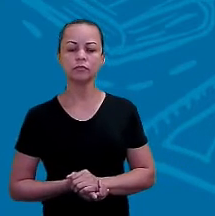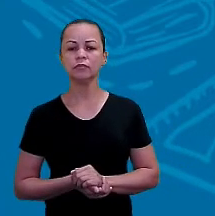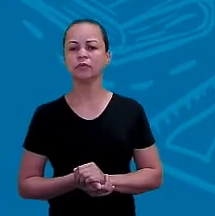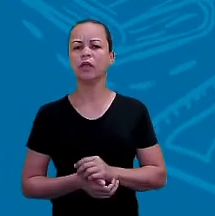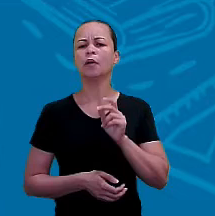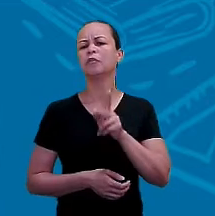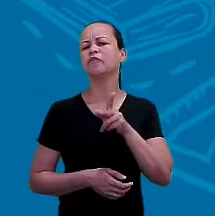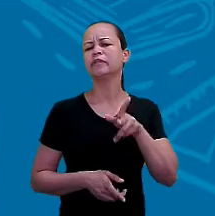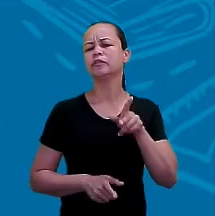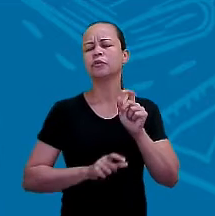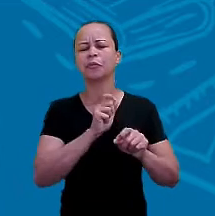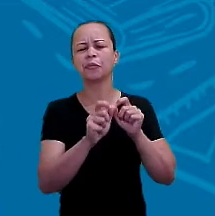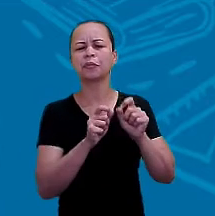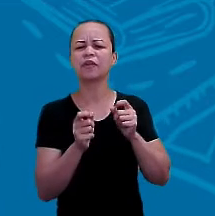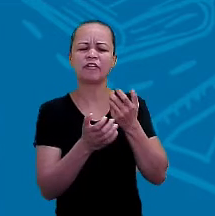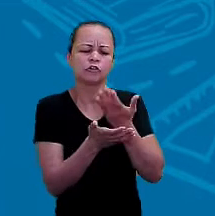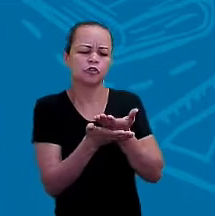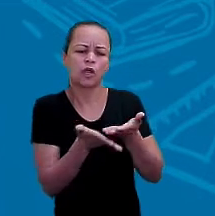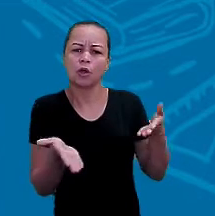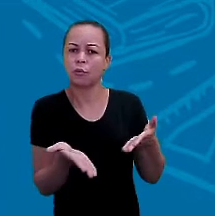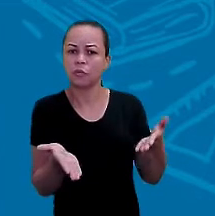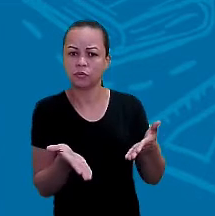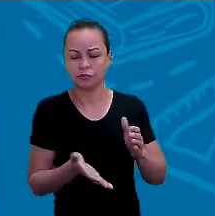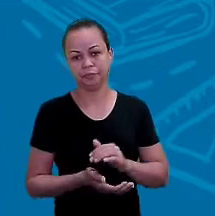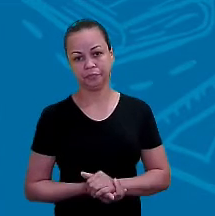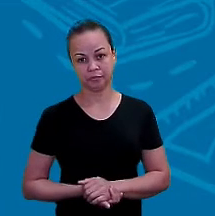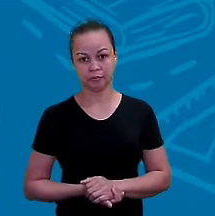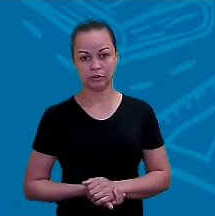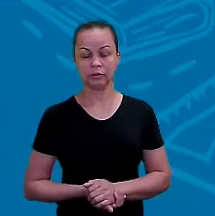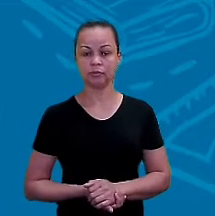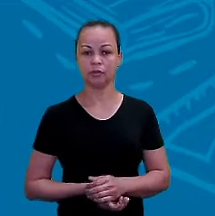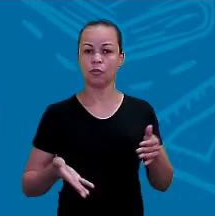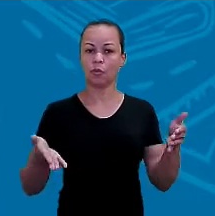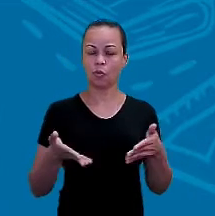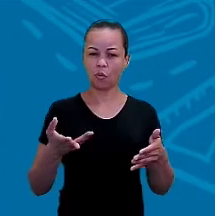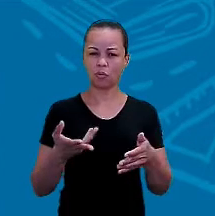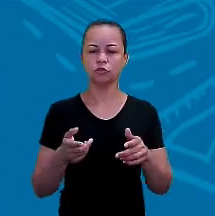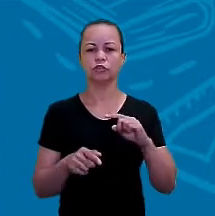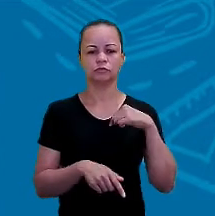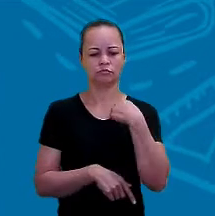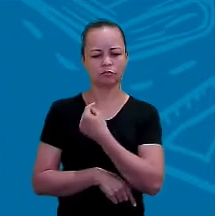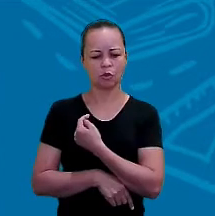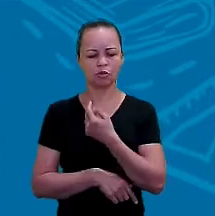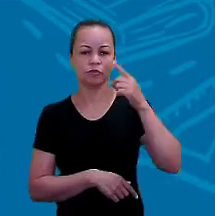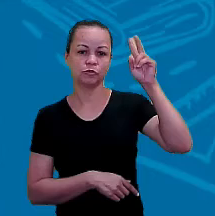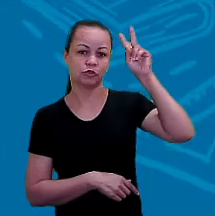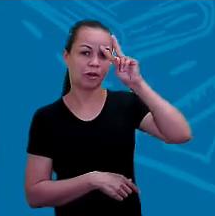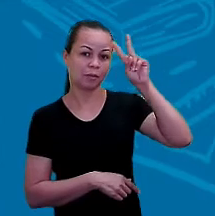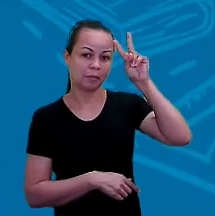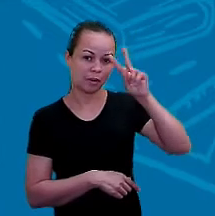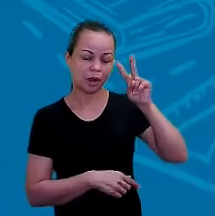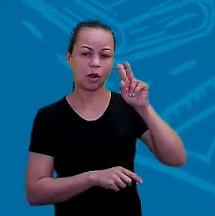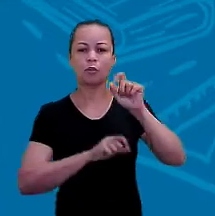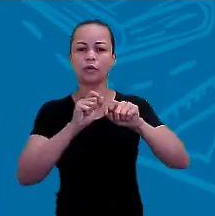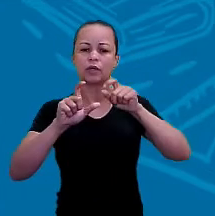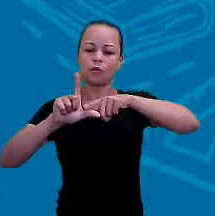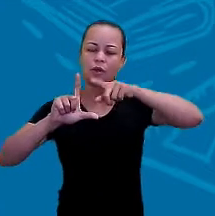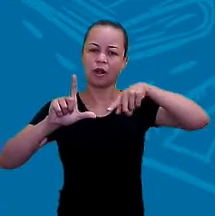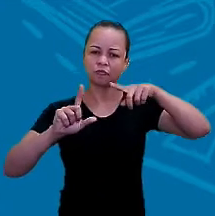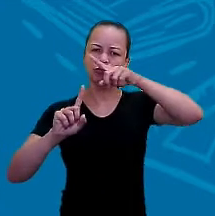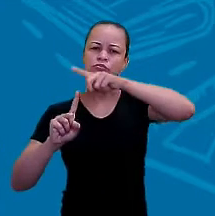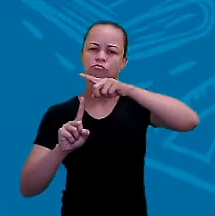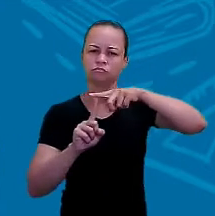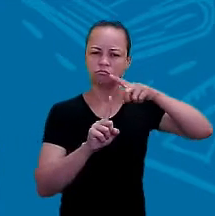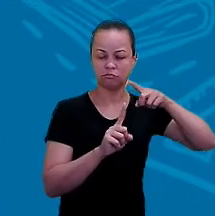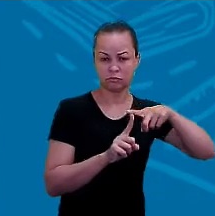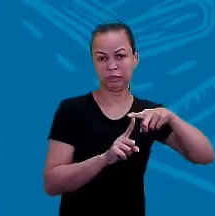gente realmente vai estudar hoje? Hoje a gente vai relembrar o que são os gráficos, os tipos de